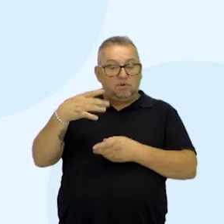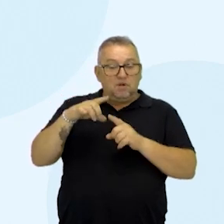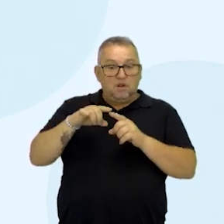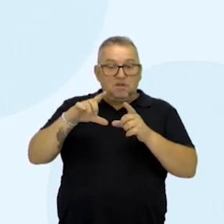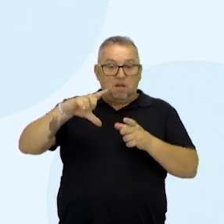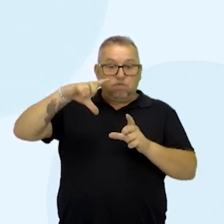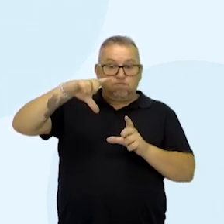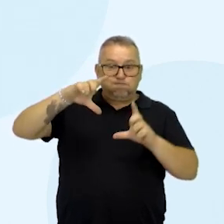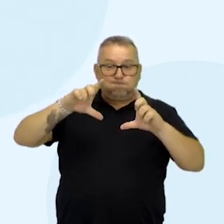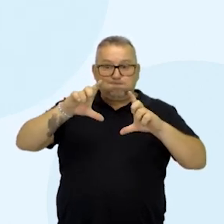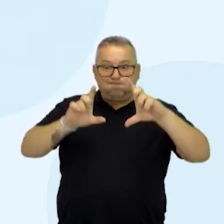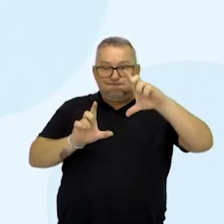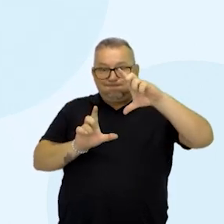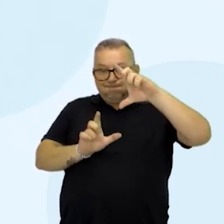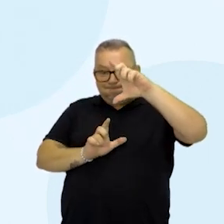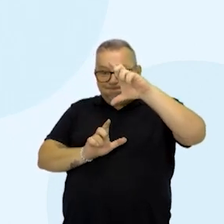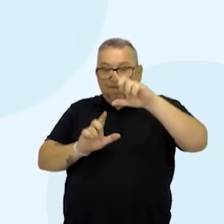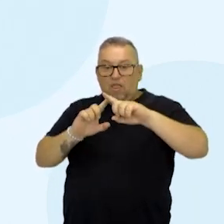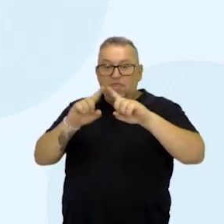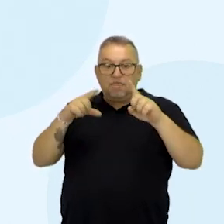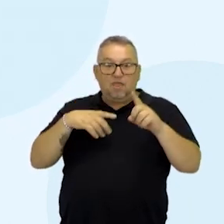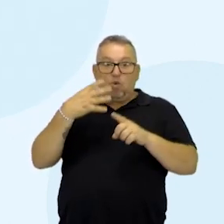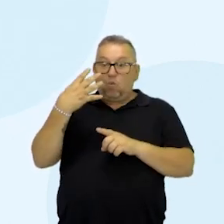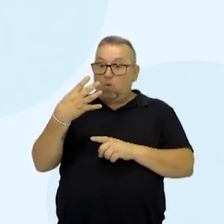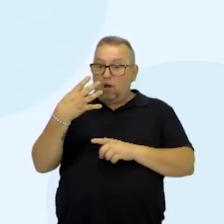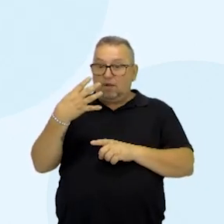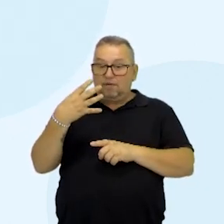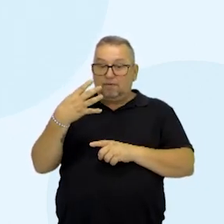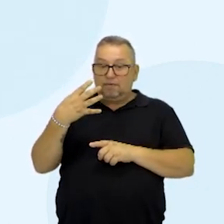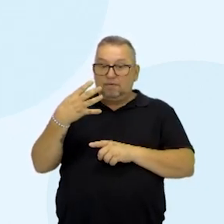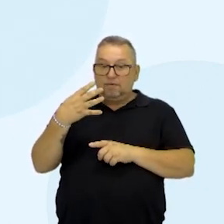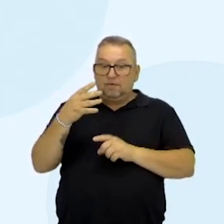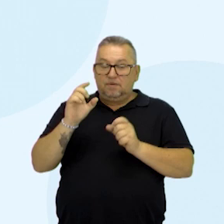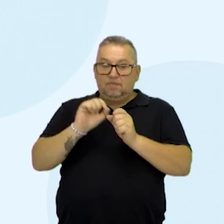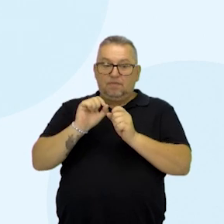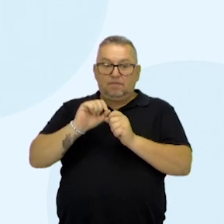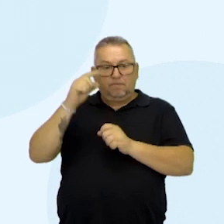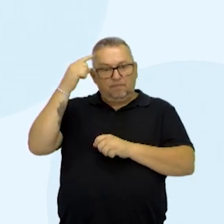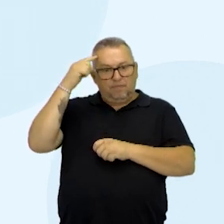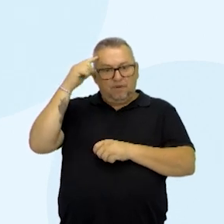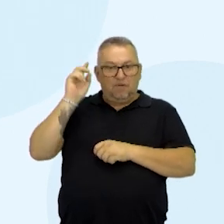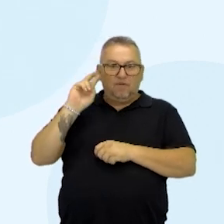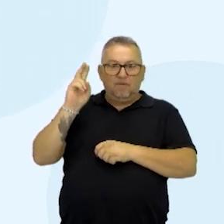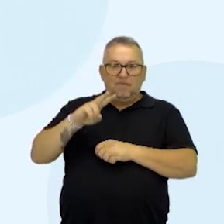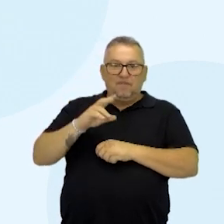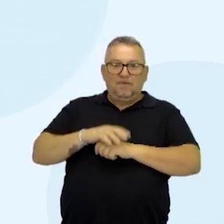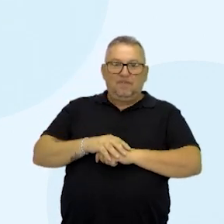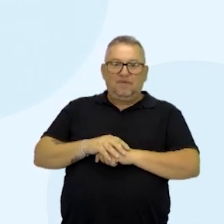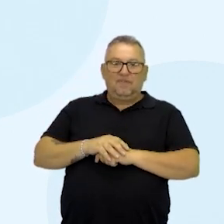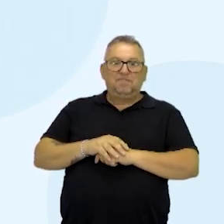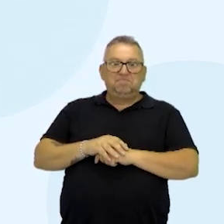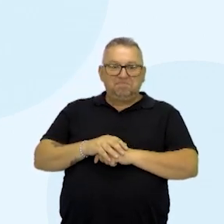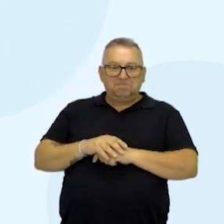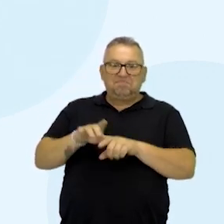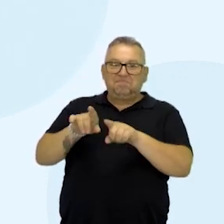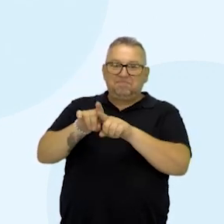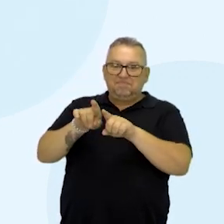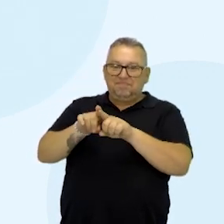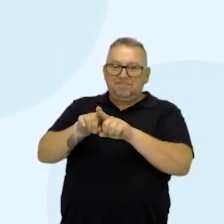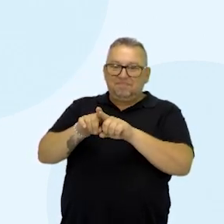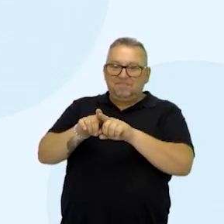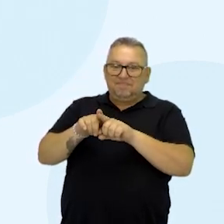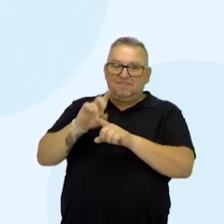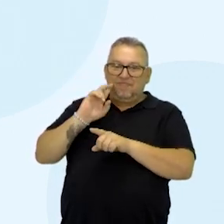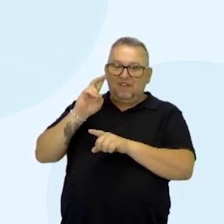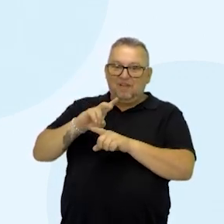se ele não é torto, né? Eu poderia fazer qualquer desenho, ó. Pensando... Faz aquele pontudinho lá, com o biquinho pra dentro. É, que ele era assim, não era?